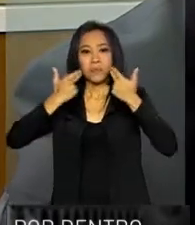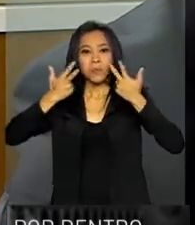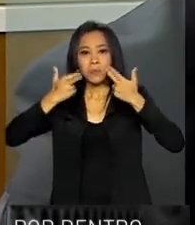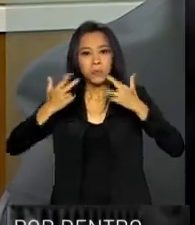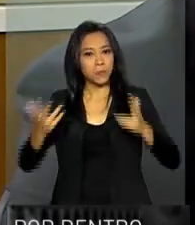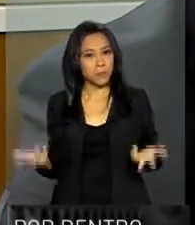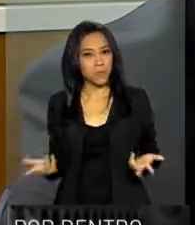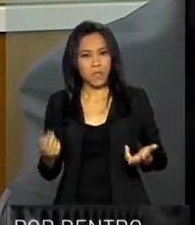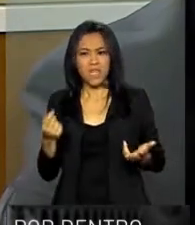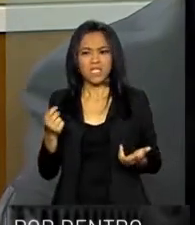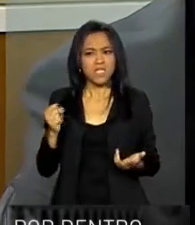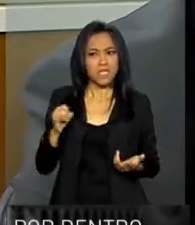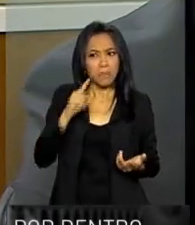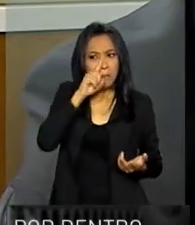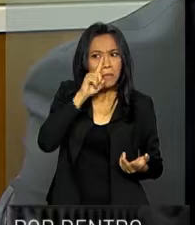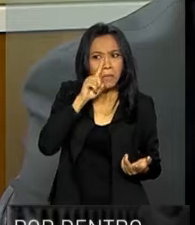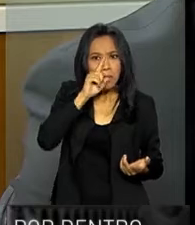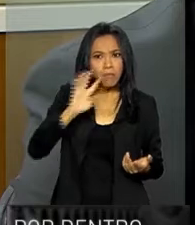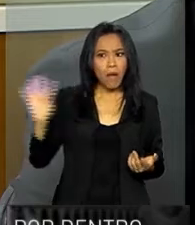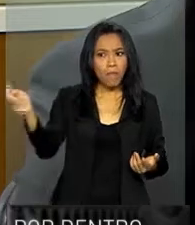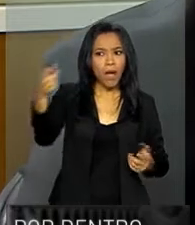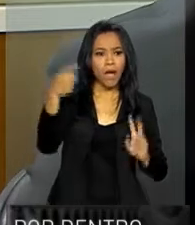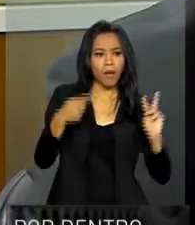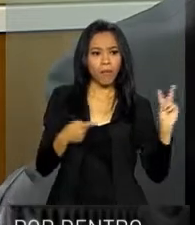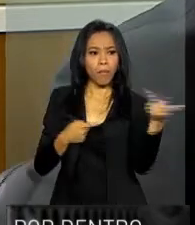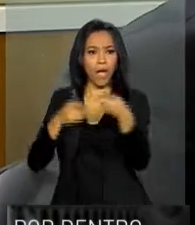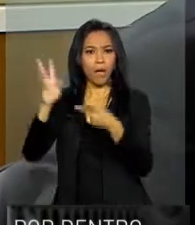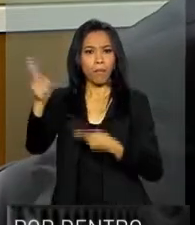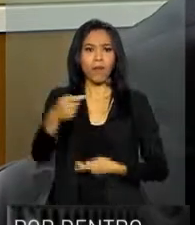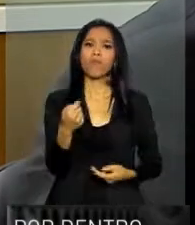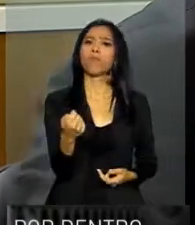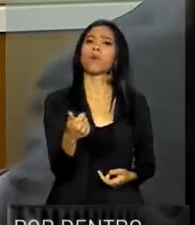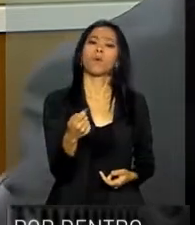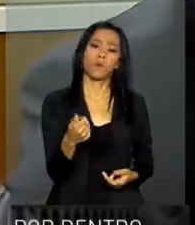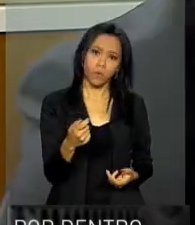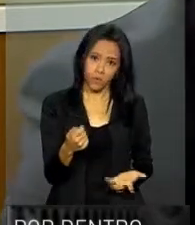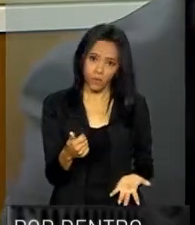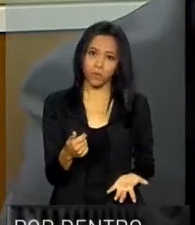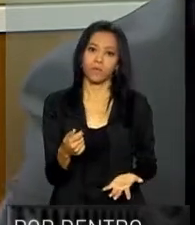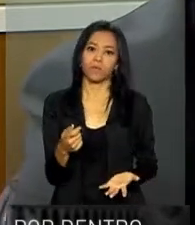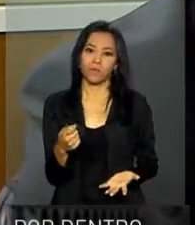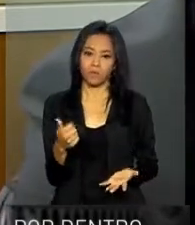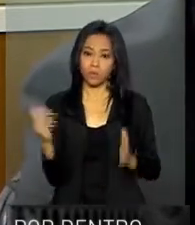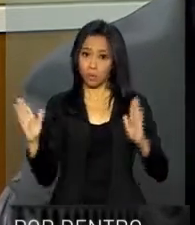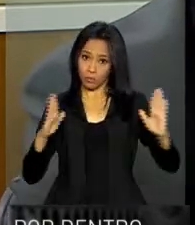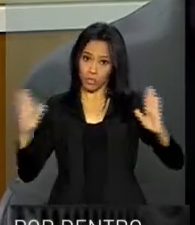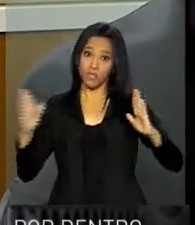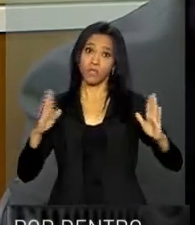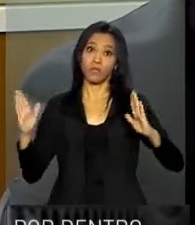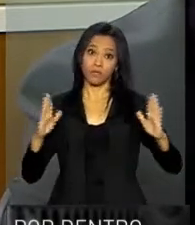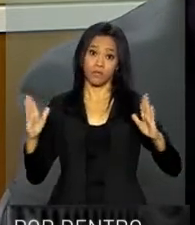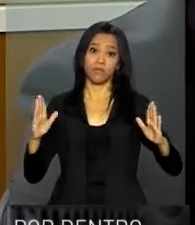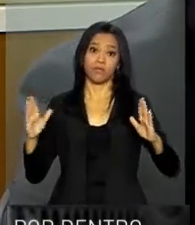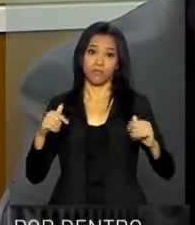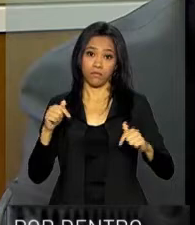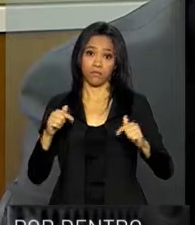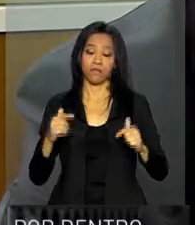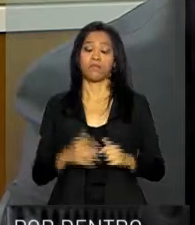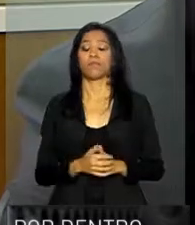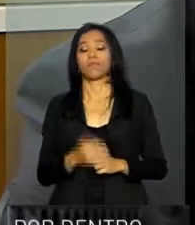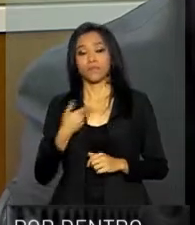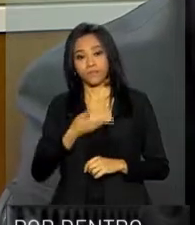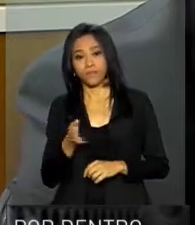poucos se comparados é com a a a nossa percepção da segurança do rio como um todo é